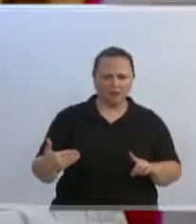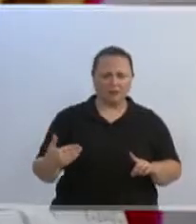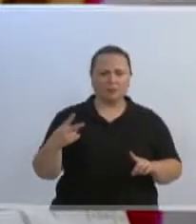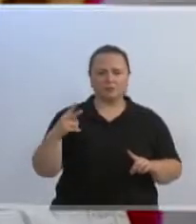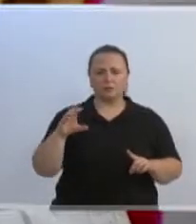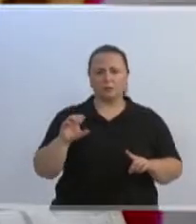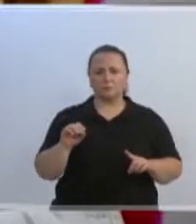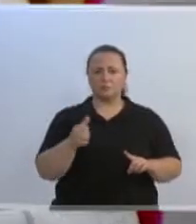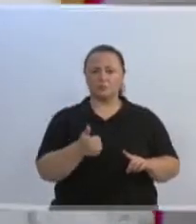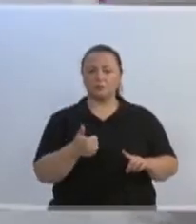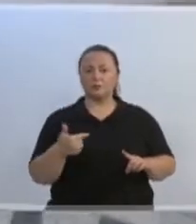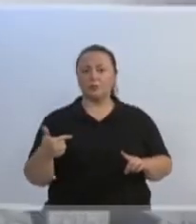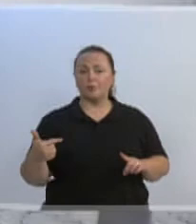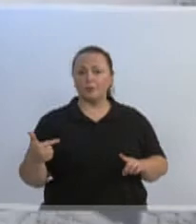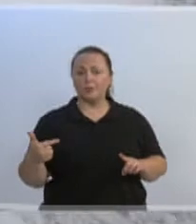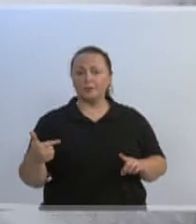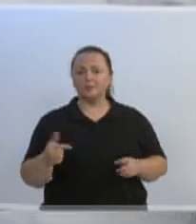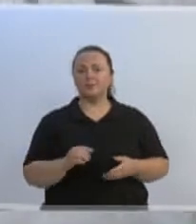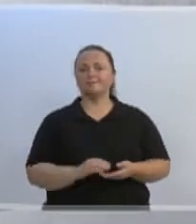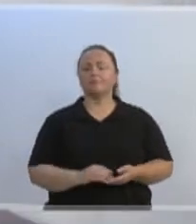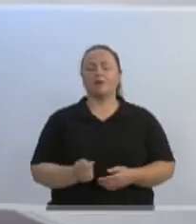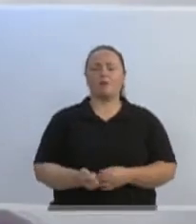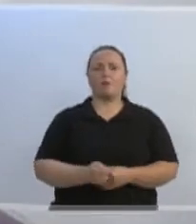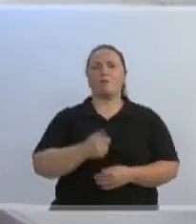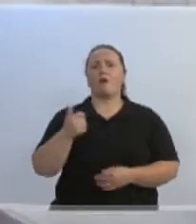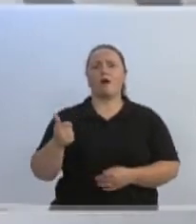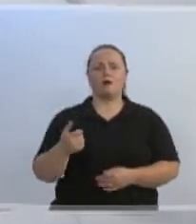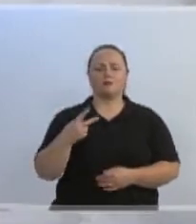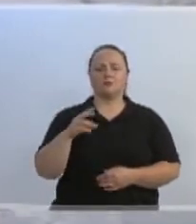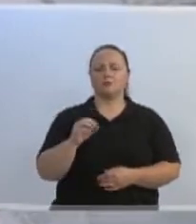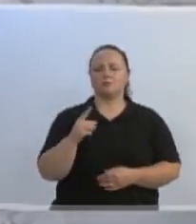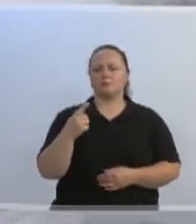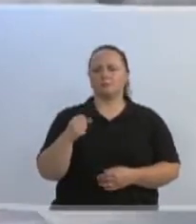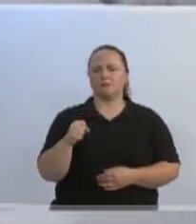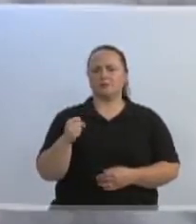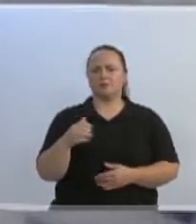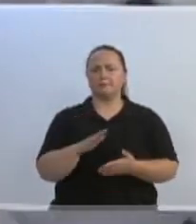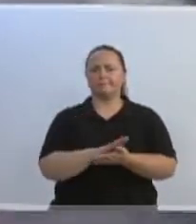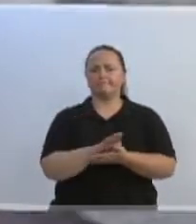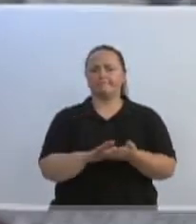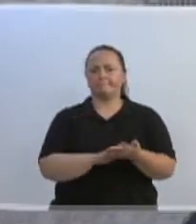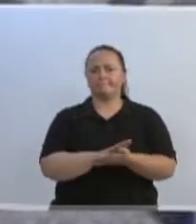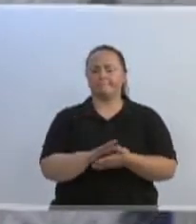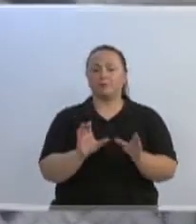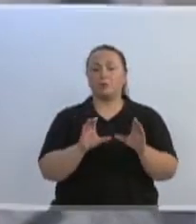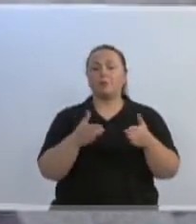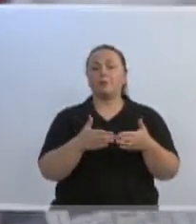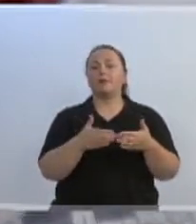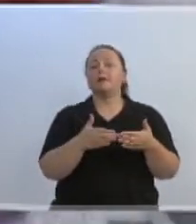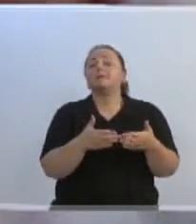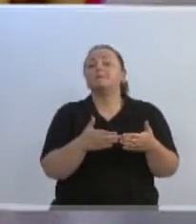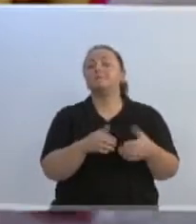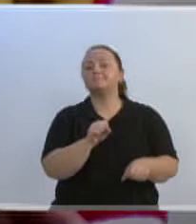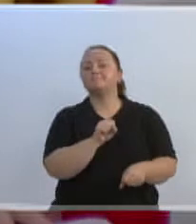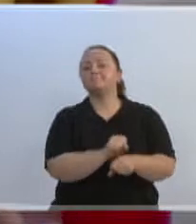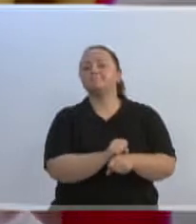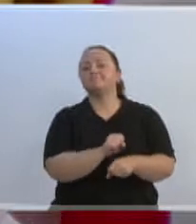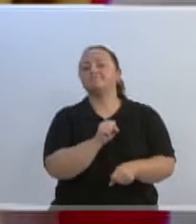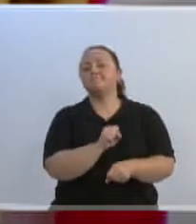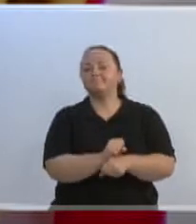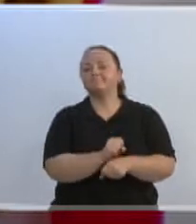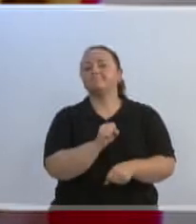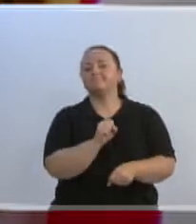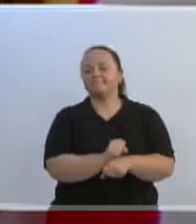2012... Nós já estamos quase 2018 e nada ainda. E a comunidade continua esperando. A comunidade